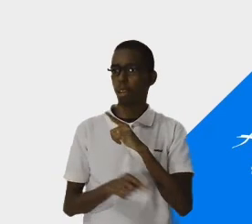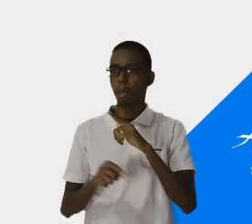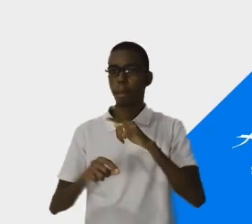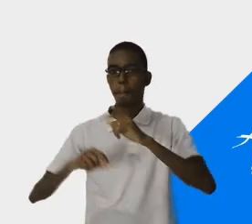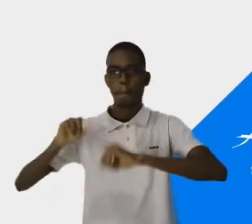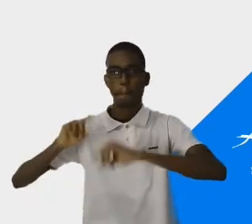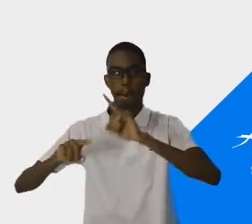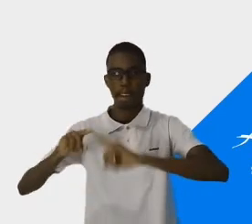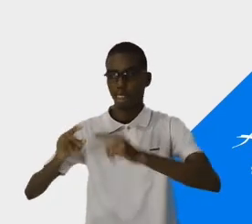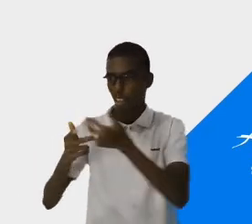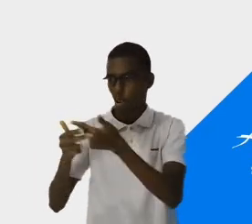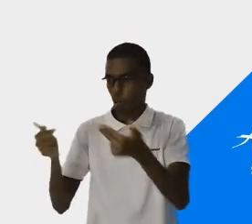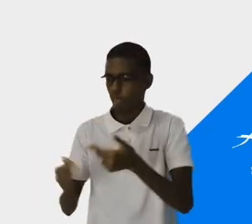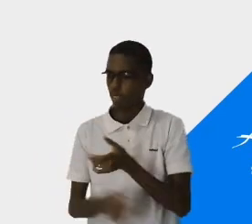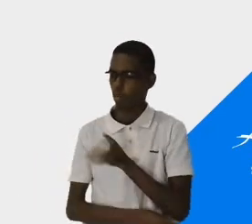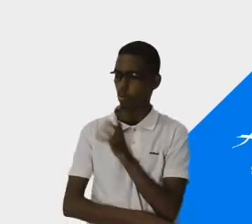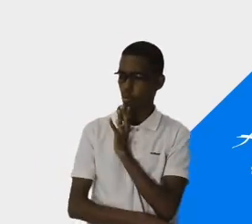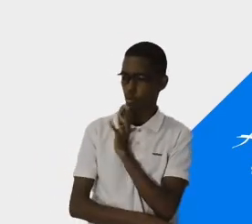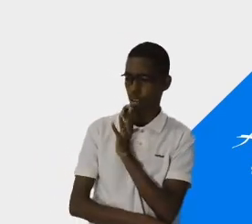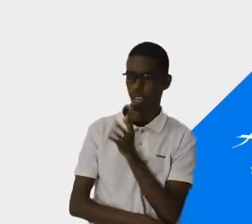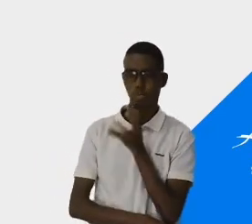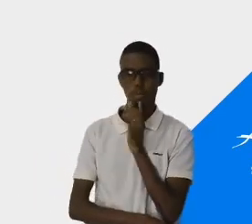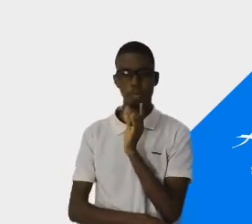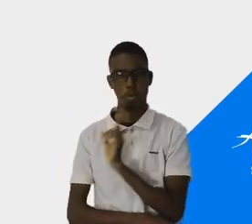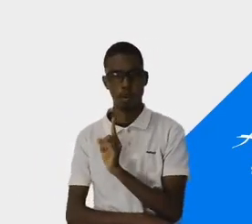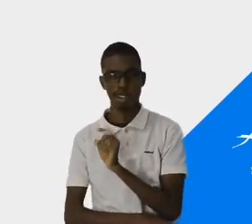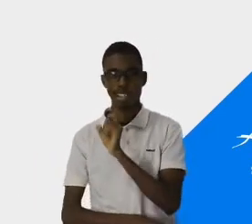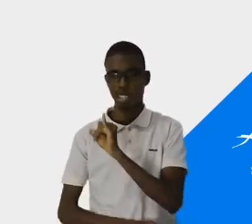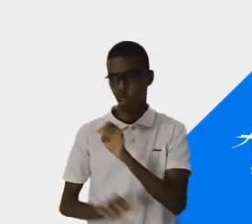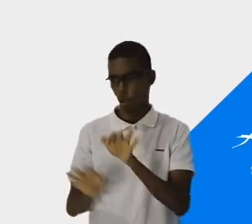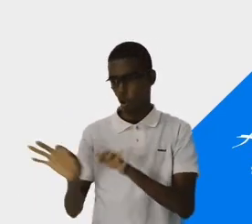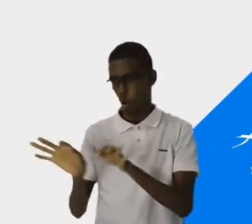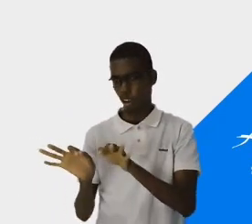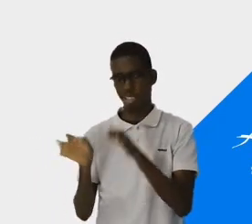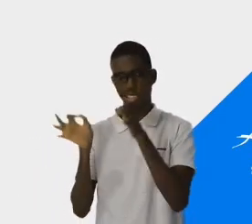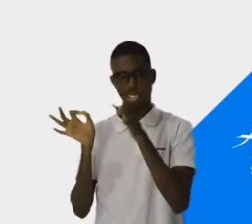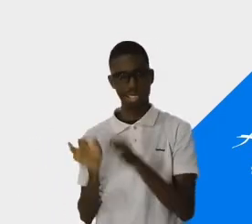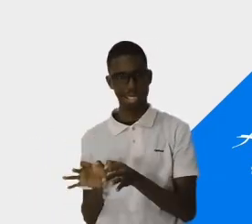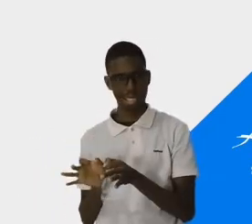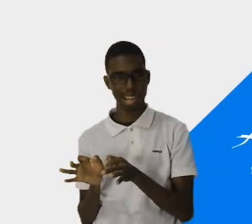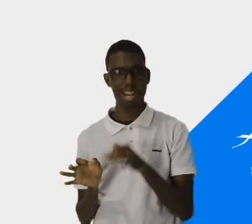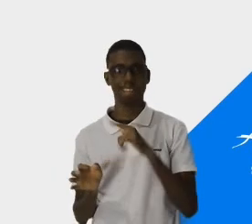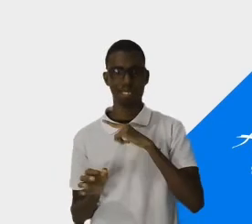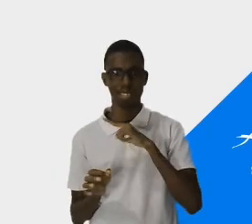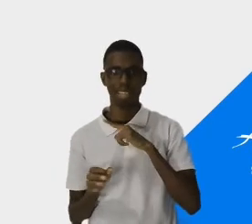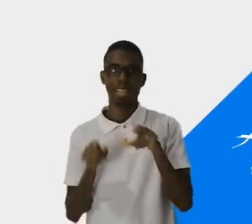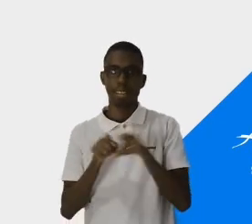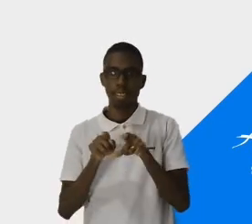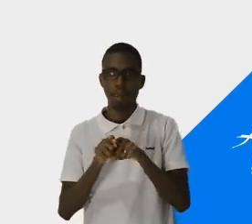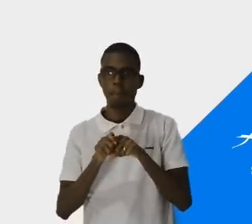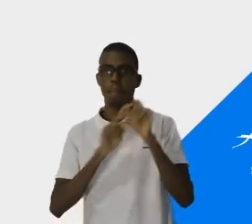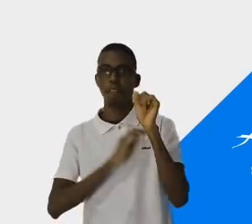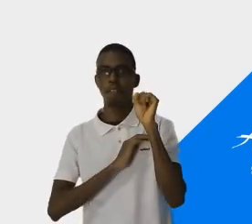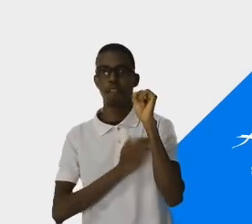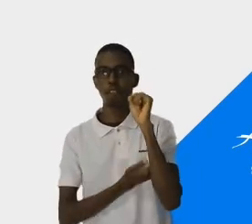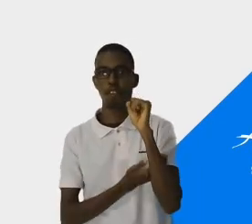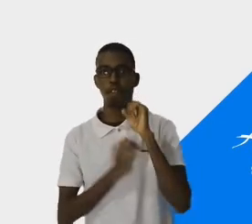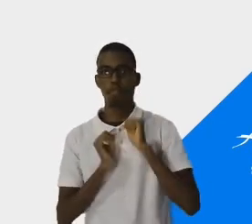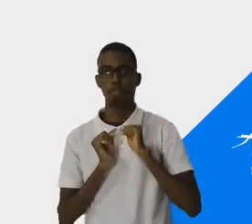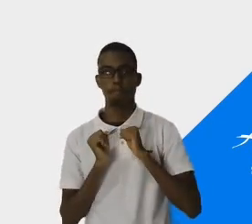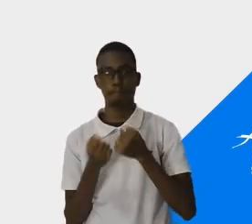sentidos de forma correta, destreza visomotora, força muscular, capacidade de formular hipóteses